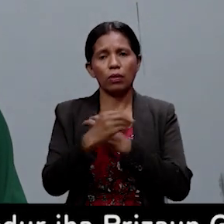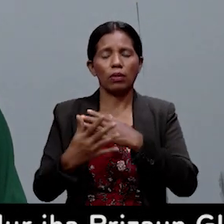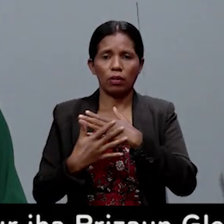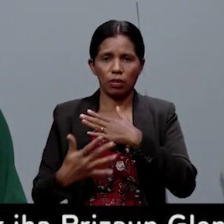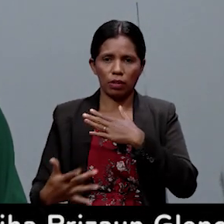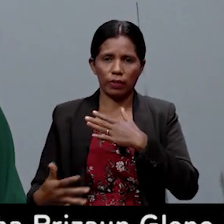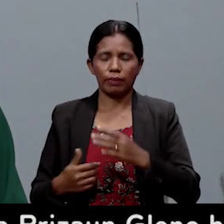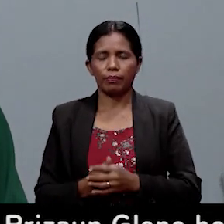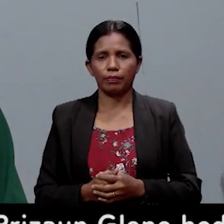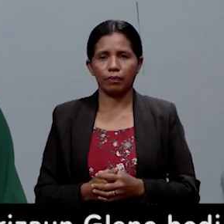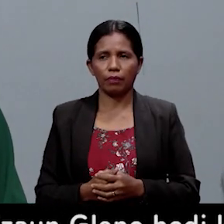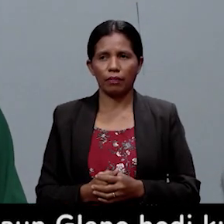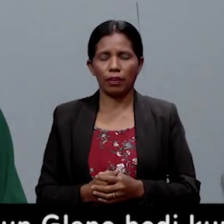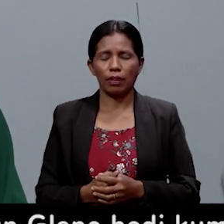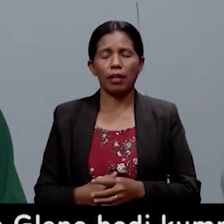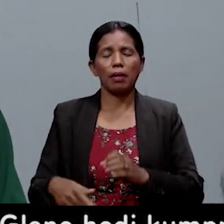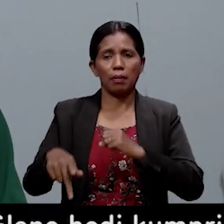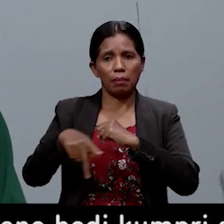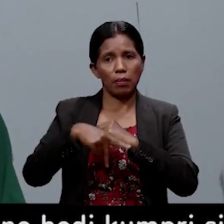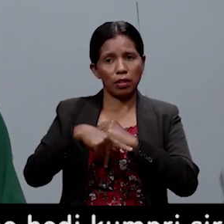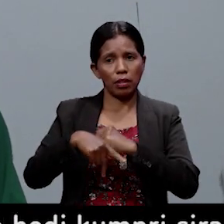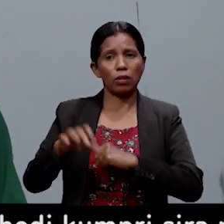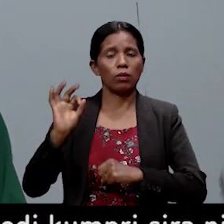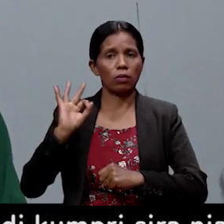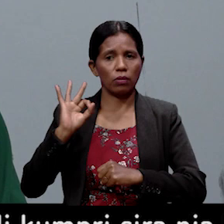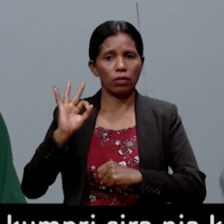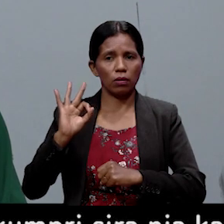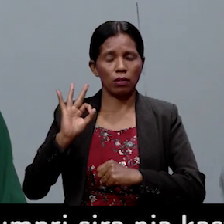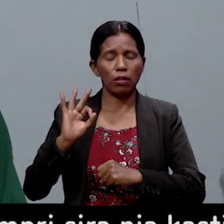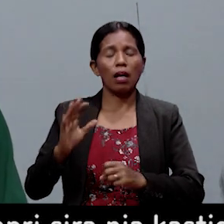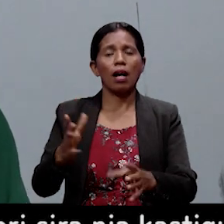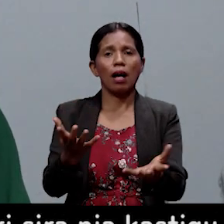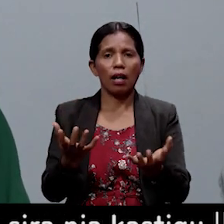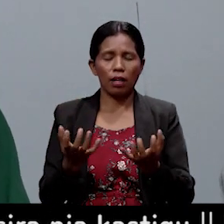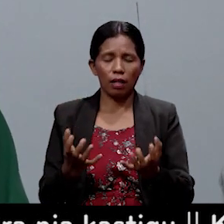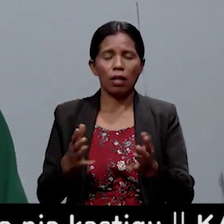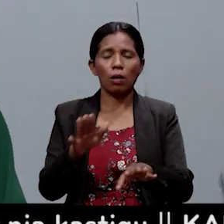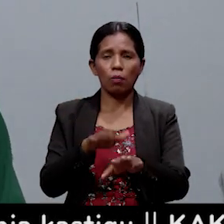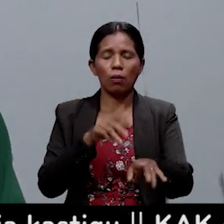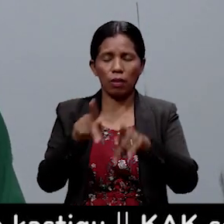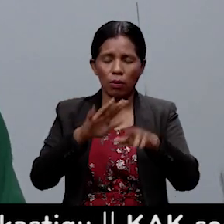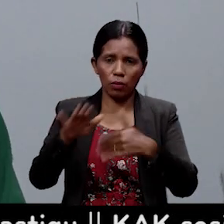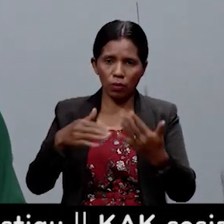Nune, Partido Kunta kar convida povo Timor Tomak. Até que nação boa.